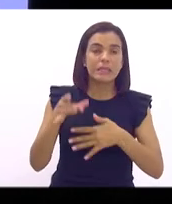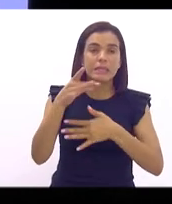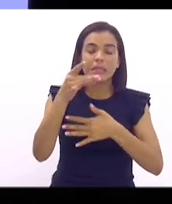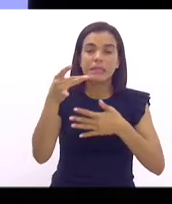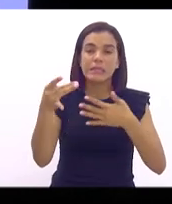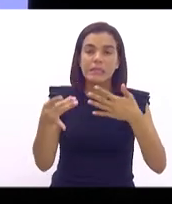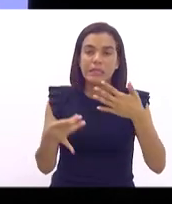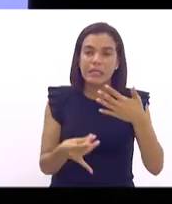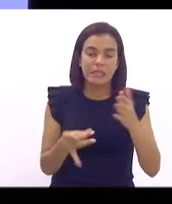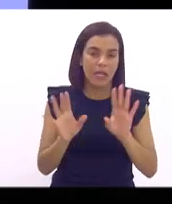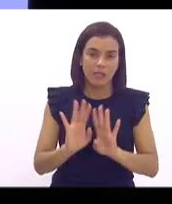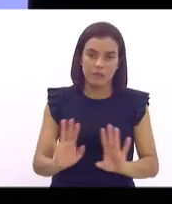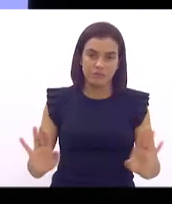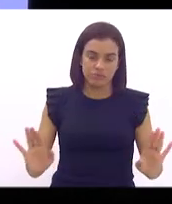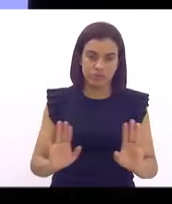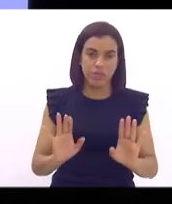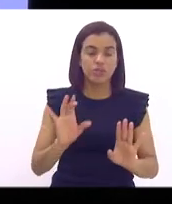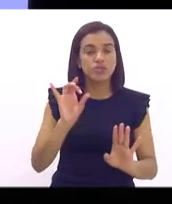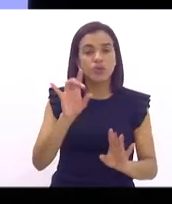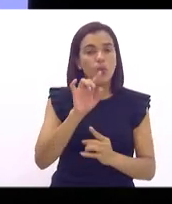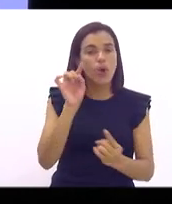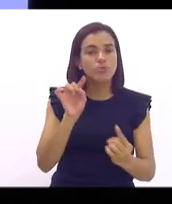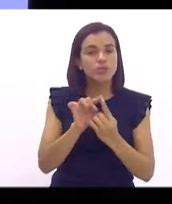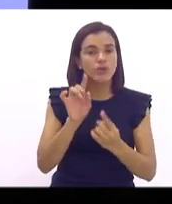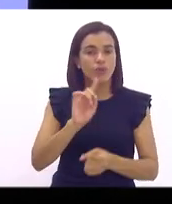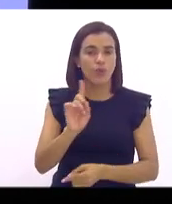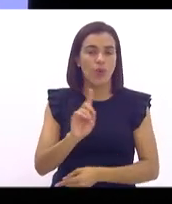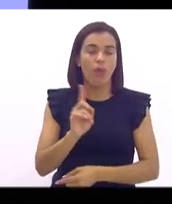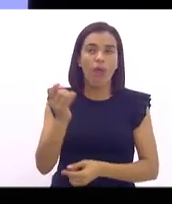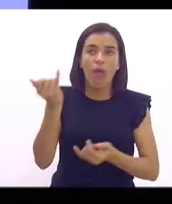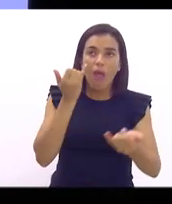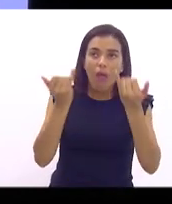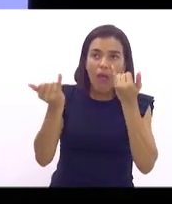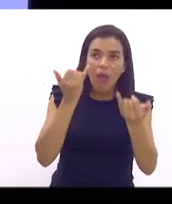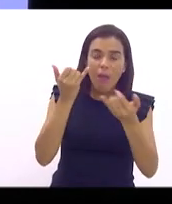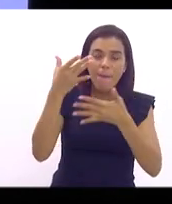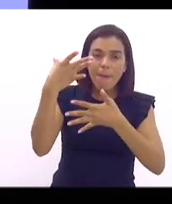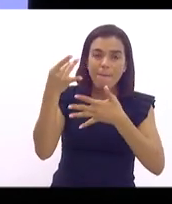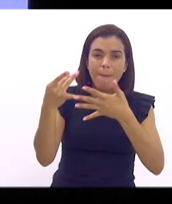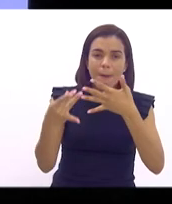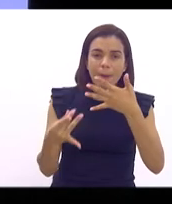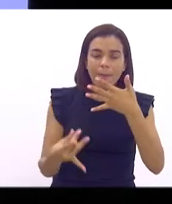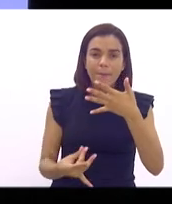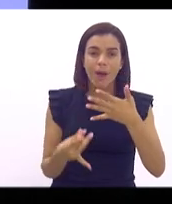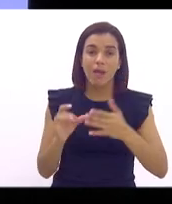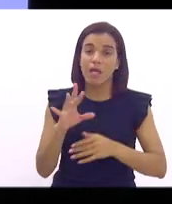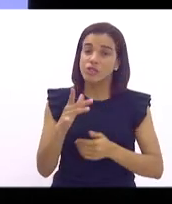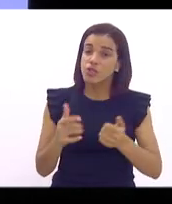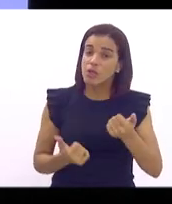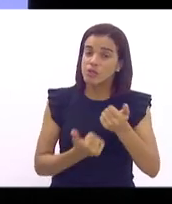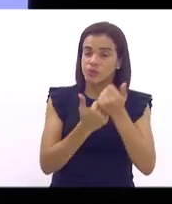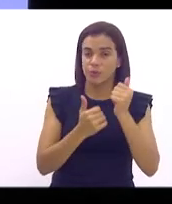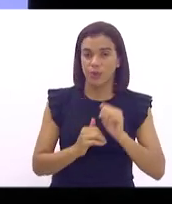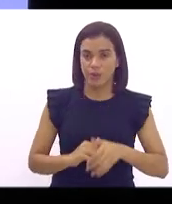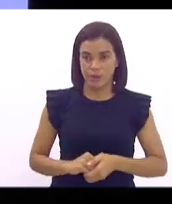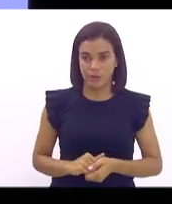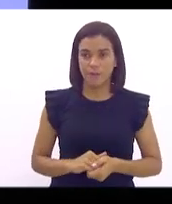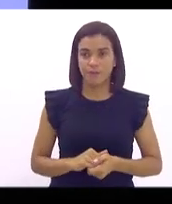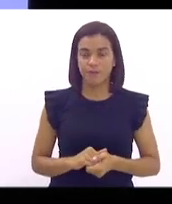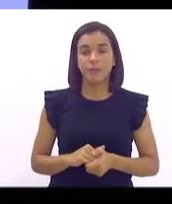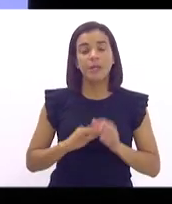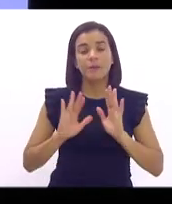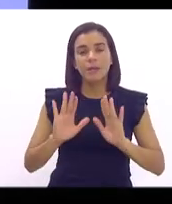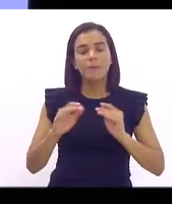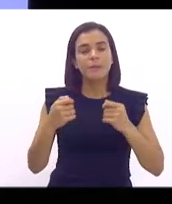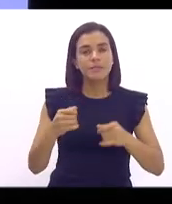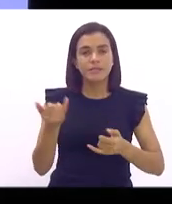do que aconteceu, entendendo que não é o nosso objetivo colher depoimento, apresentar prova, e sim ser um canal de suporte. Então, mas a gente